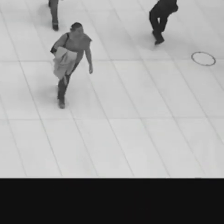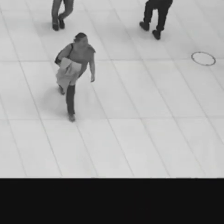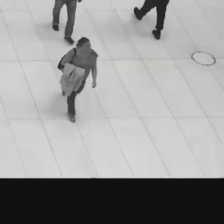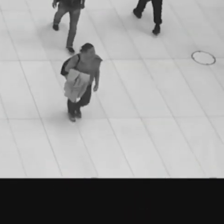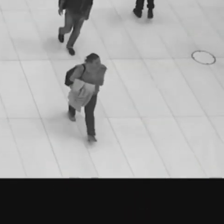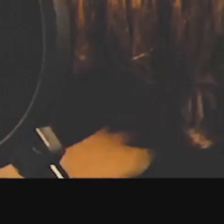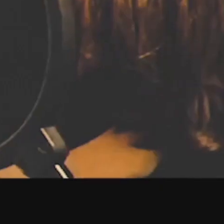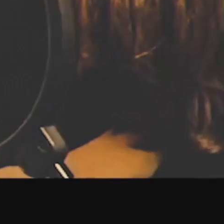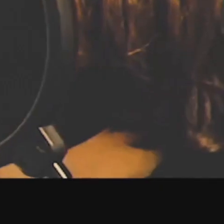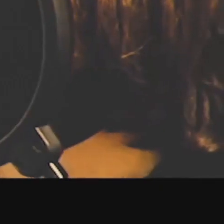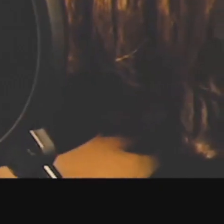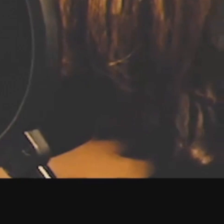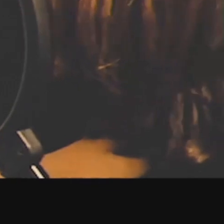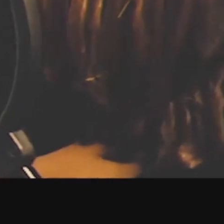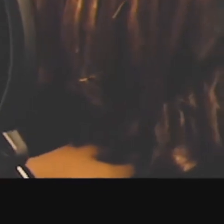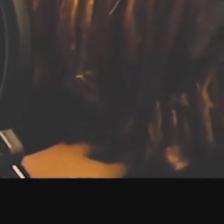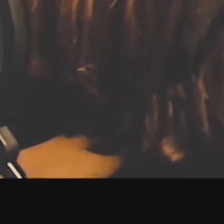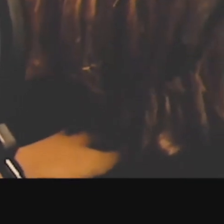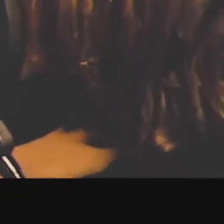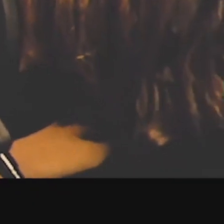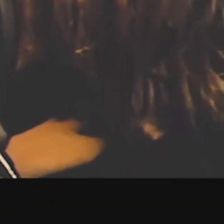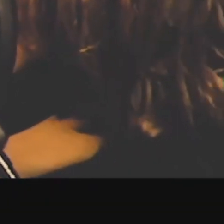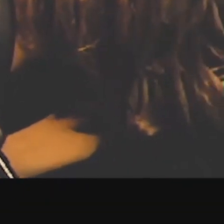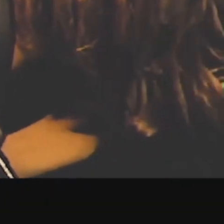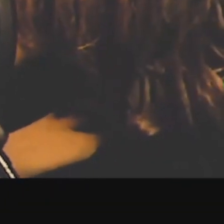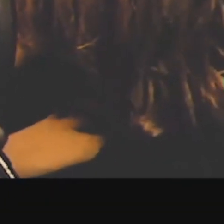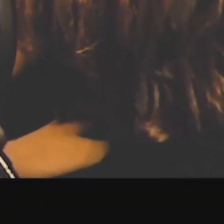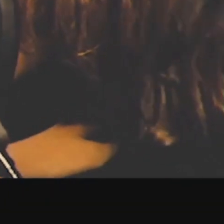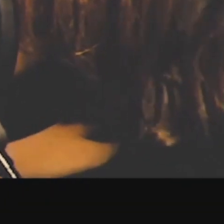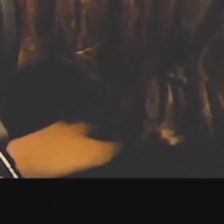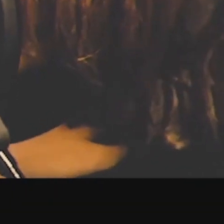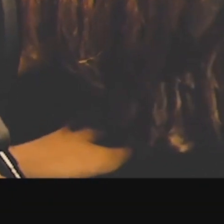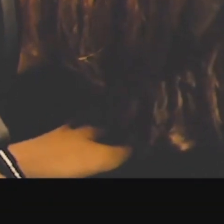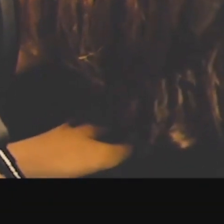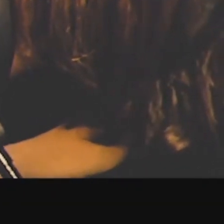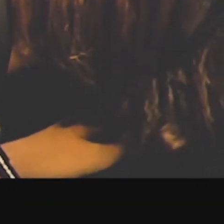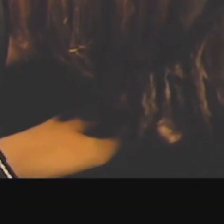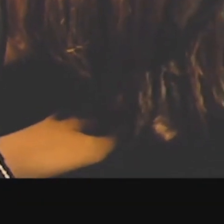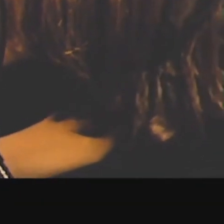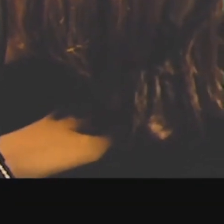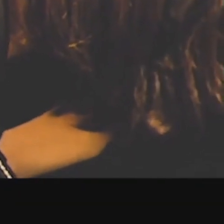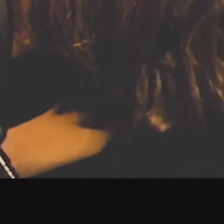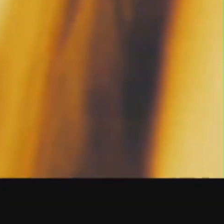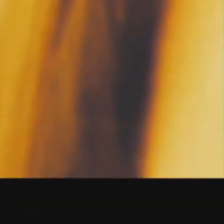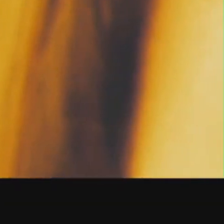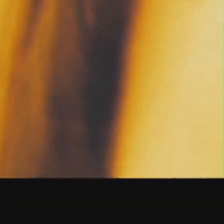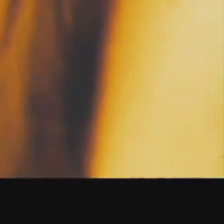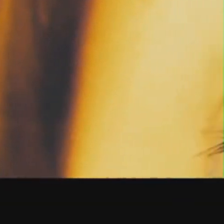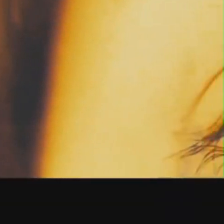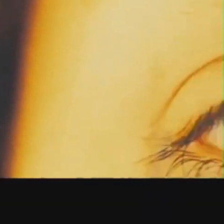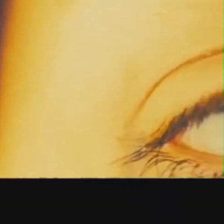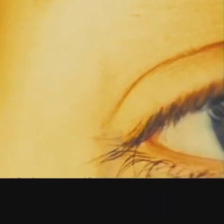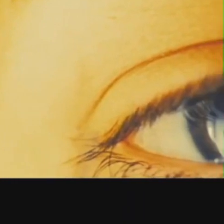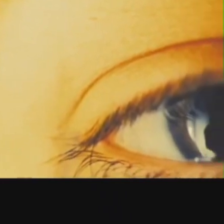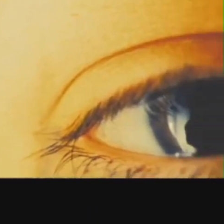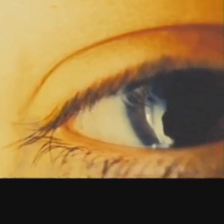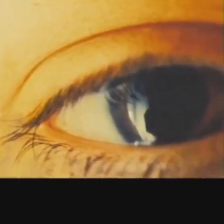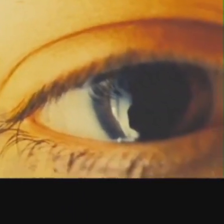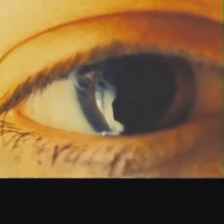aqui? Tá chovendo na escuridão. Tô fugindo da depressão.